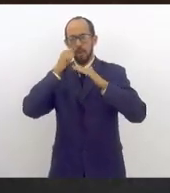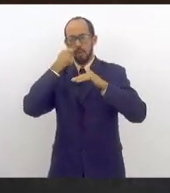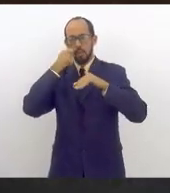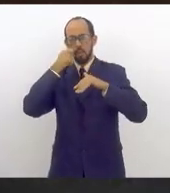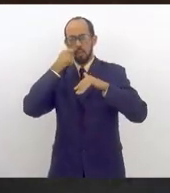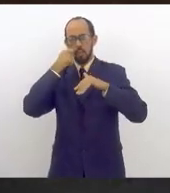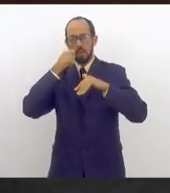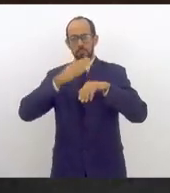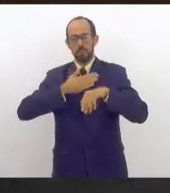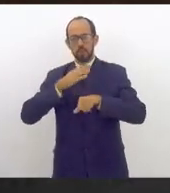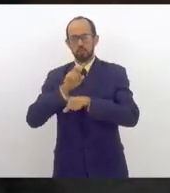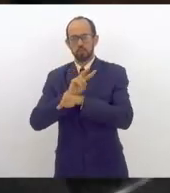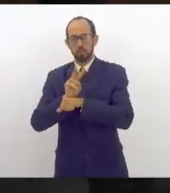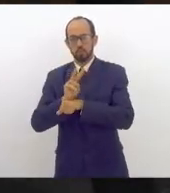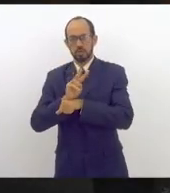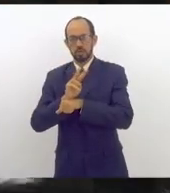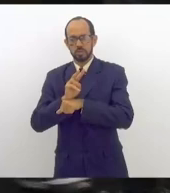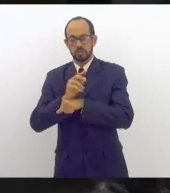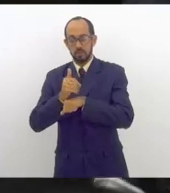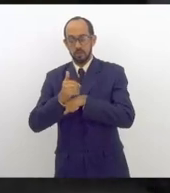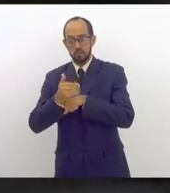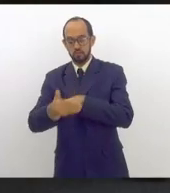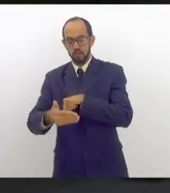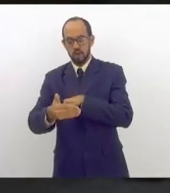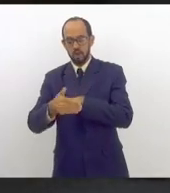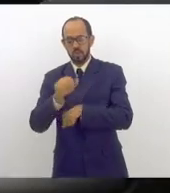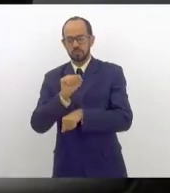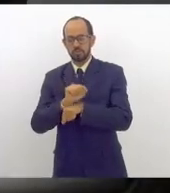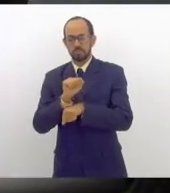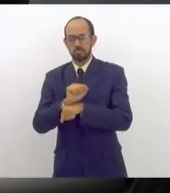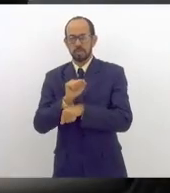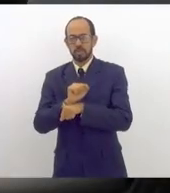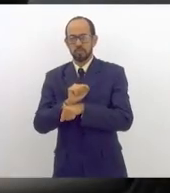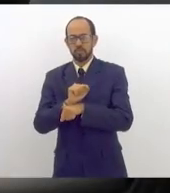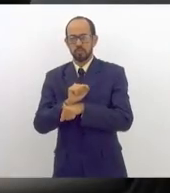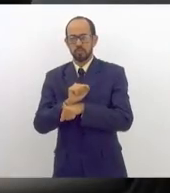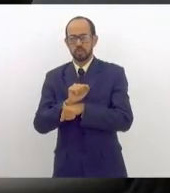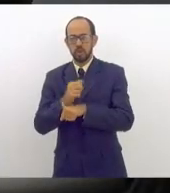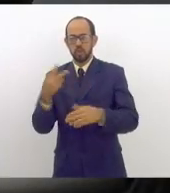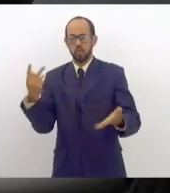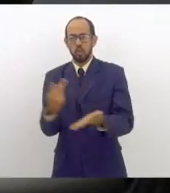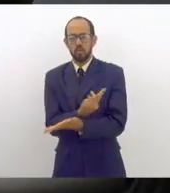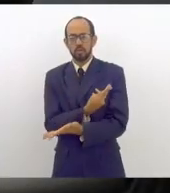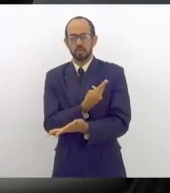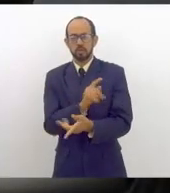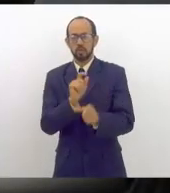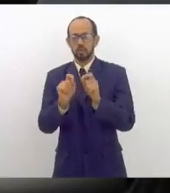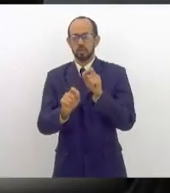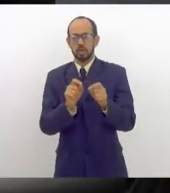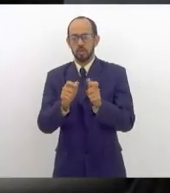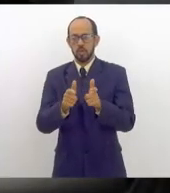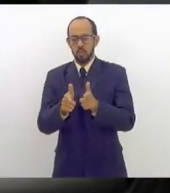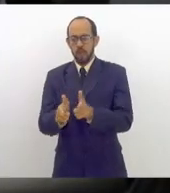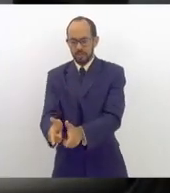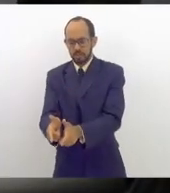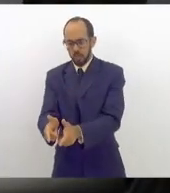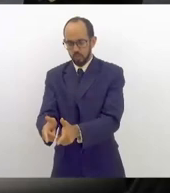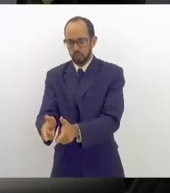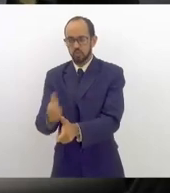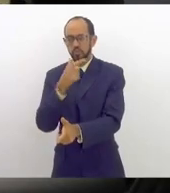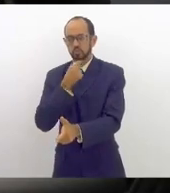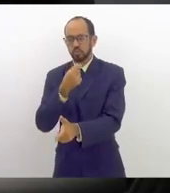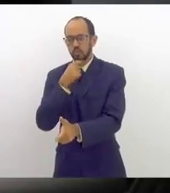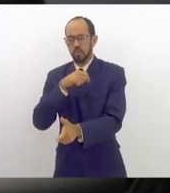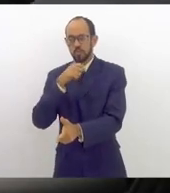o meu segurança estava do lado de fora me aguardando e houve um assalto de um senhor